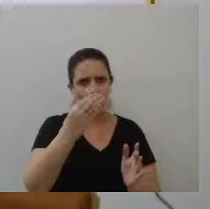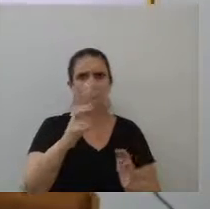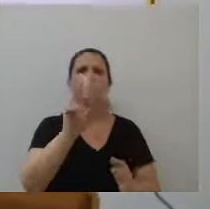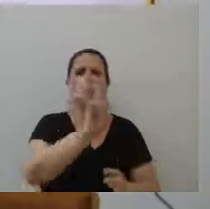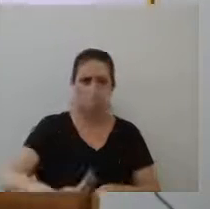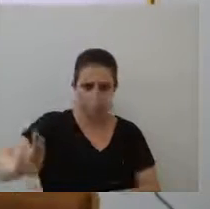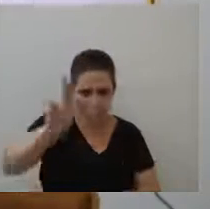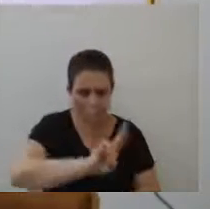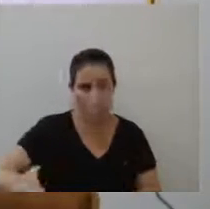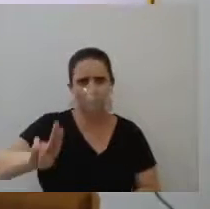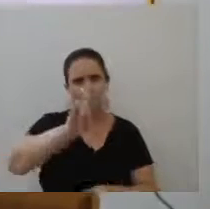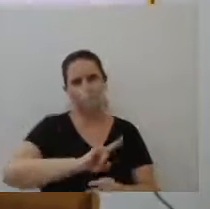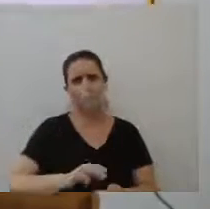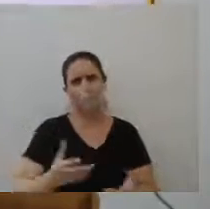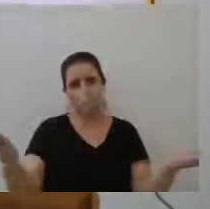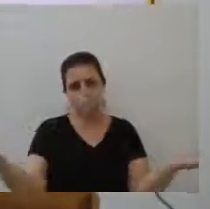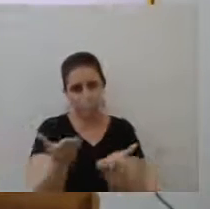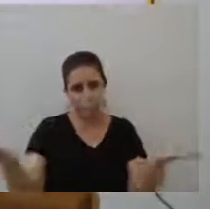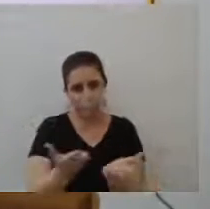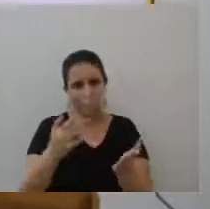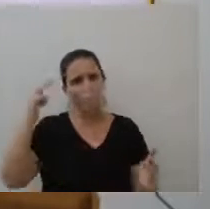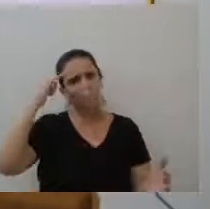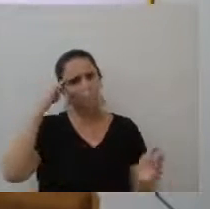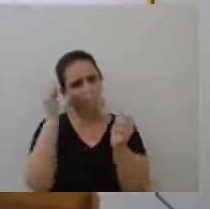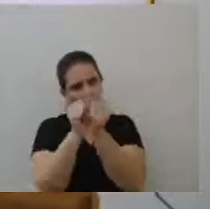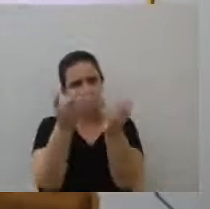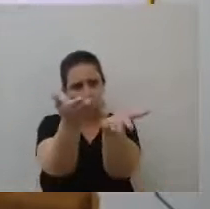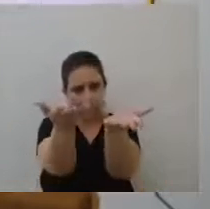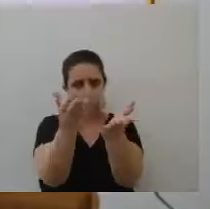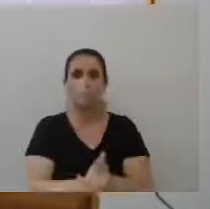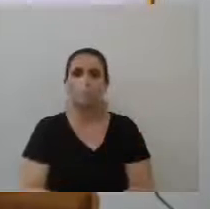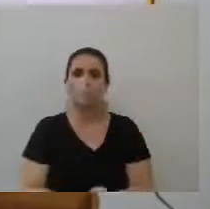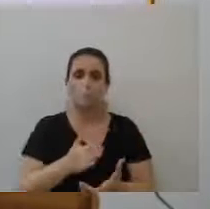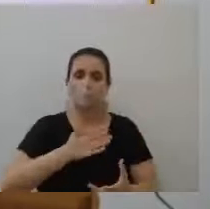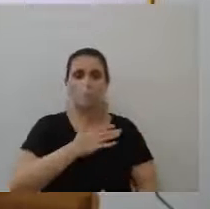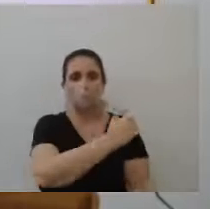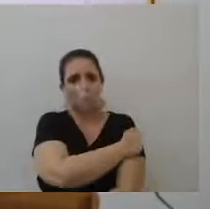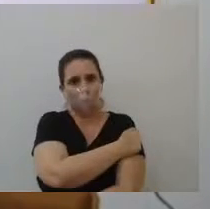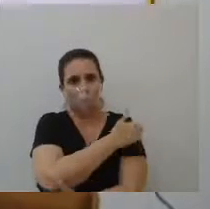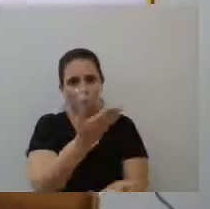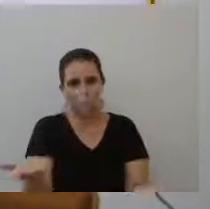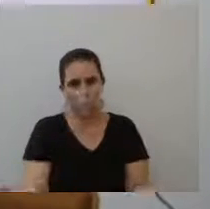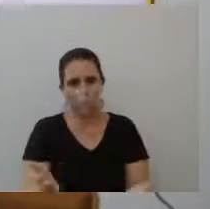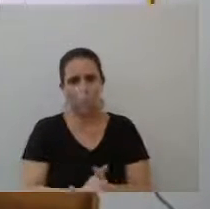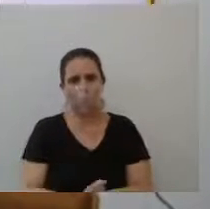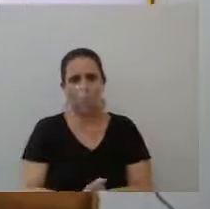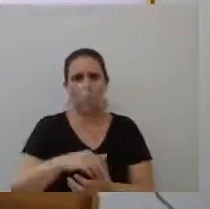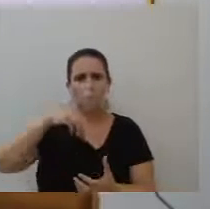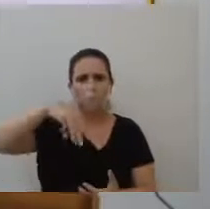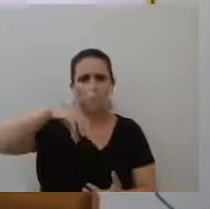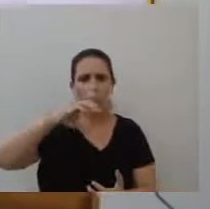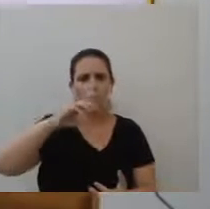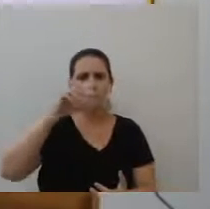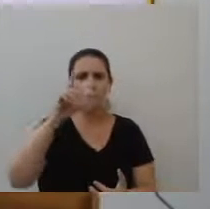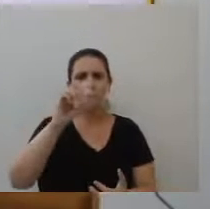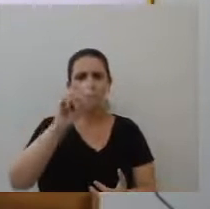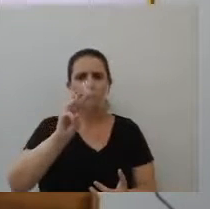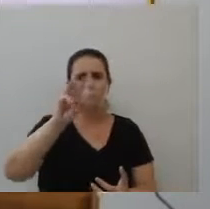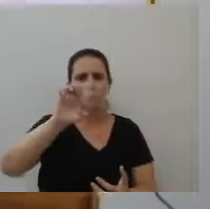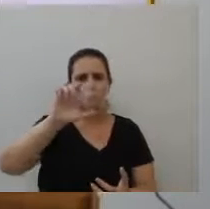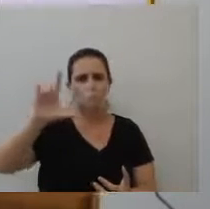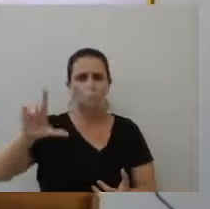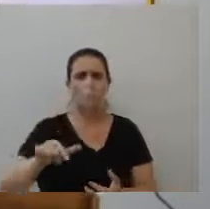coração de vocês não sentem. Sabe o que significa esse S-I-C? Após do verbo sentem,